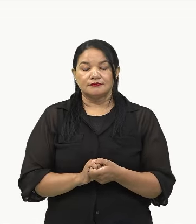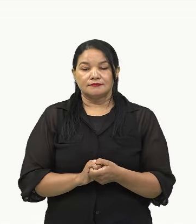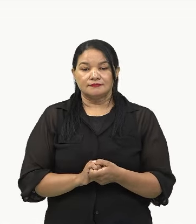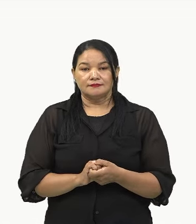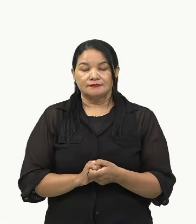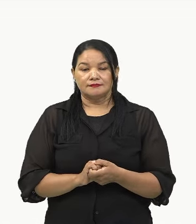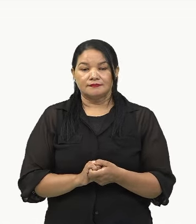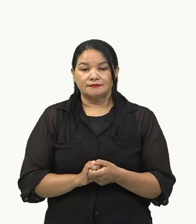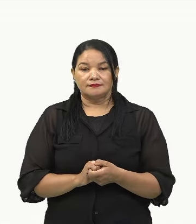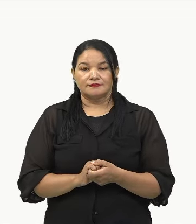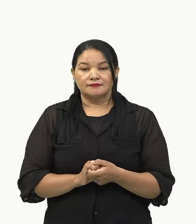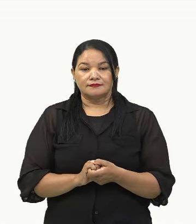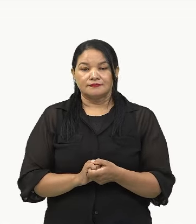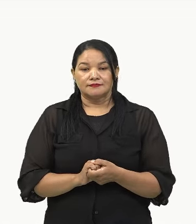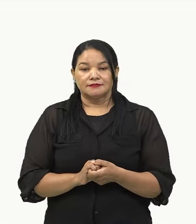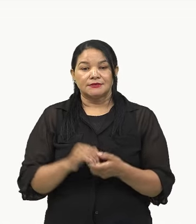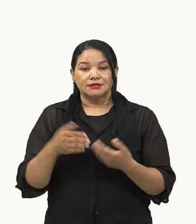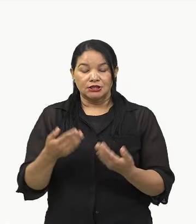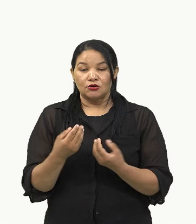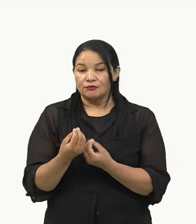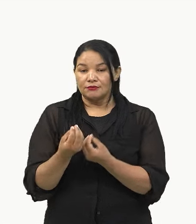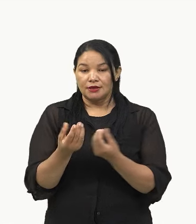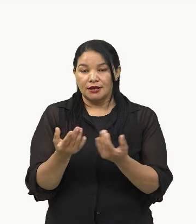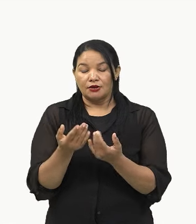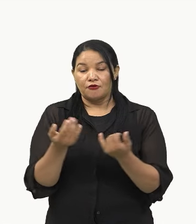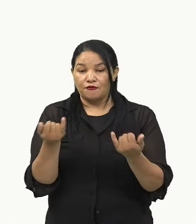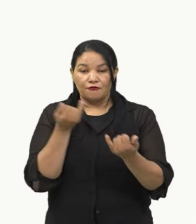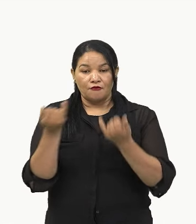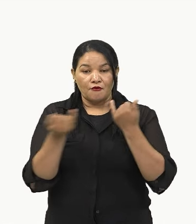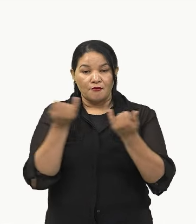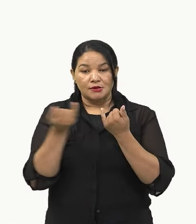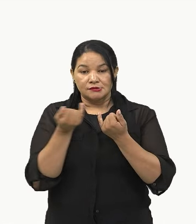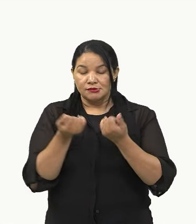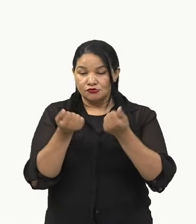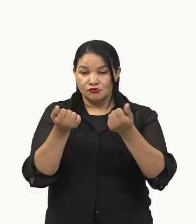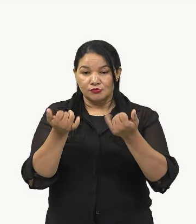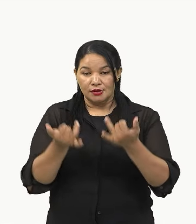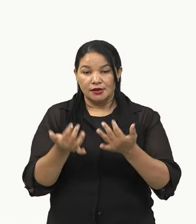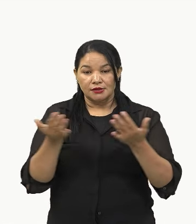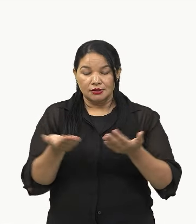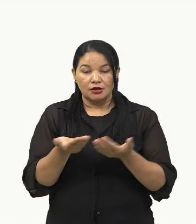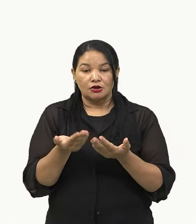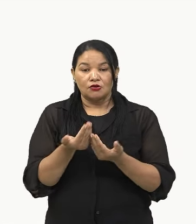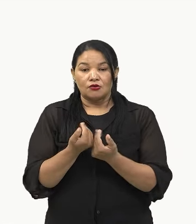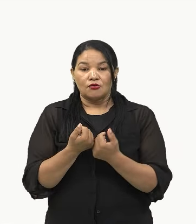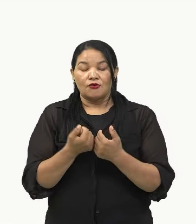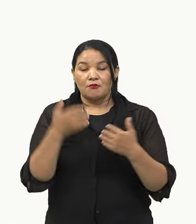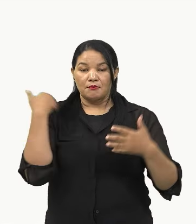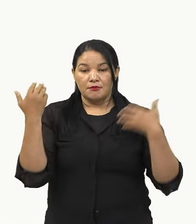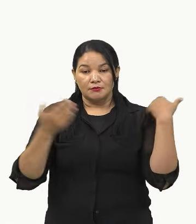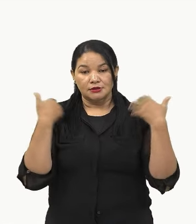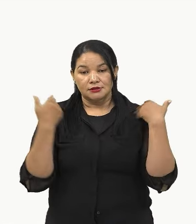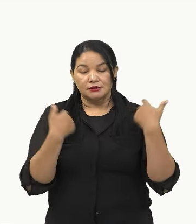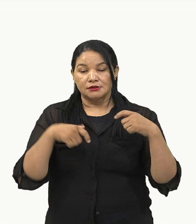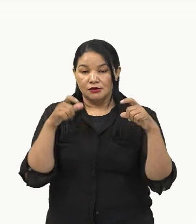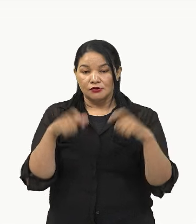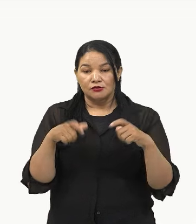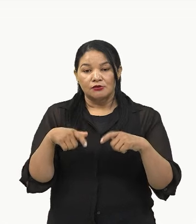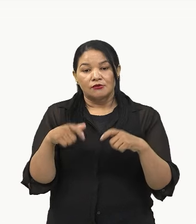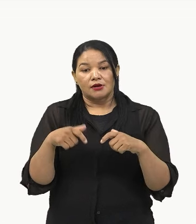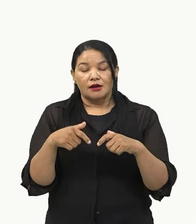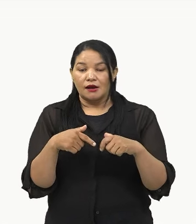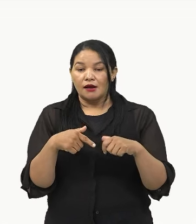horas. Então, né, deram ali as informações sobre a excursão para Machu Picchu